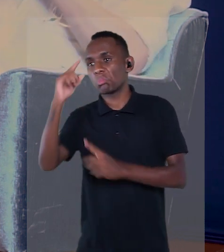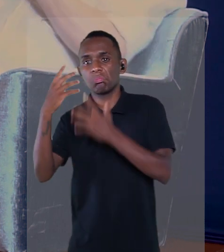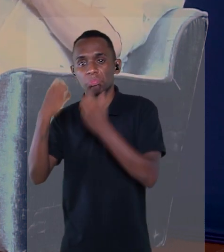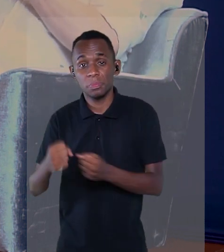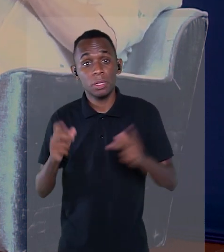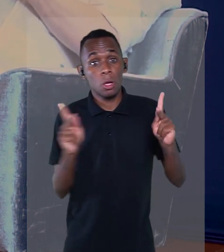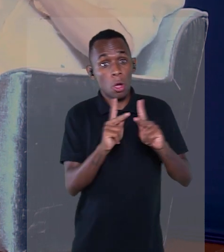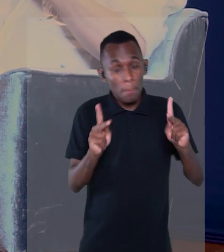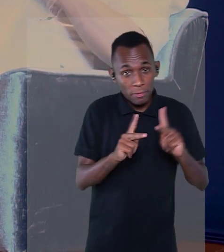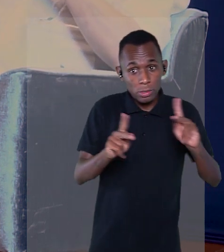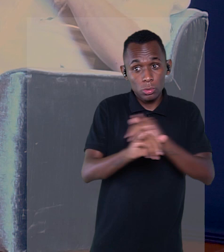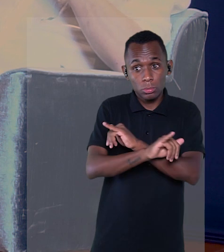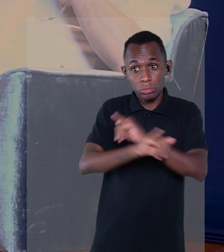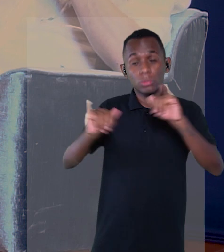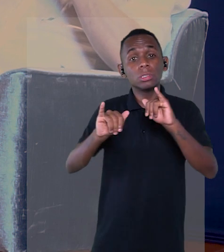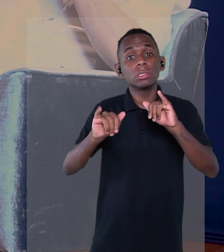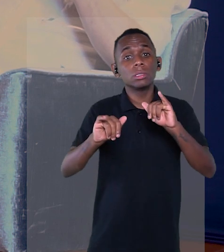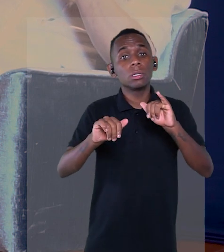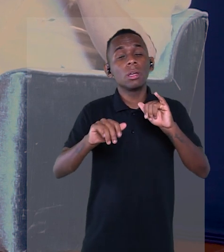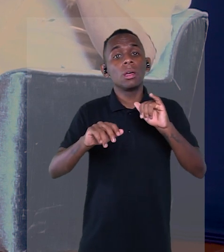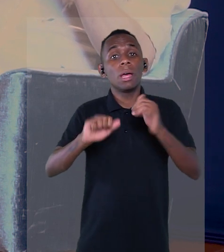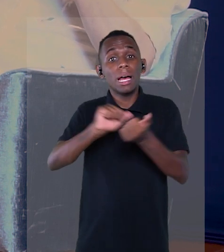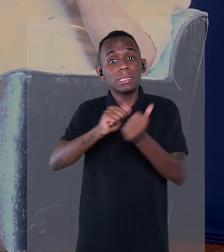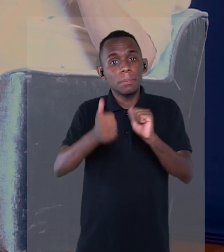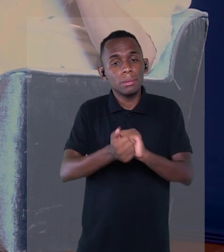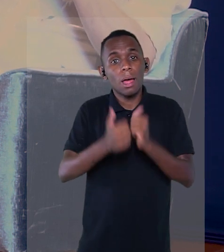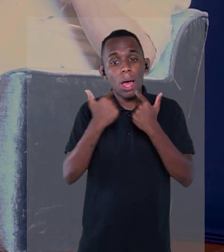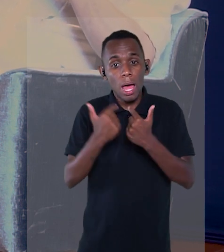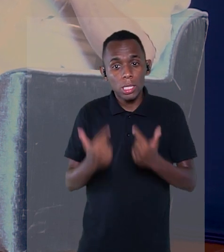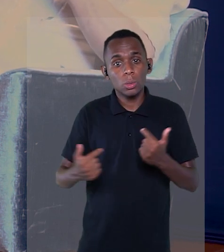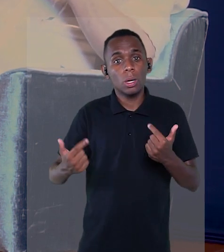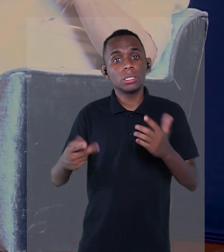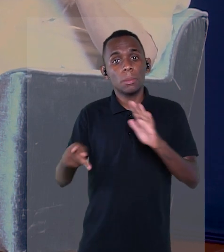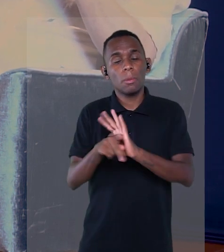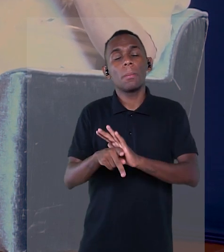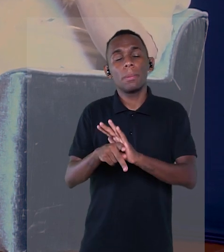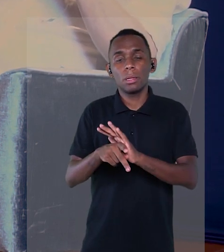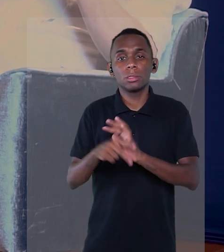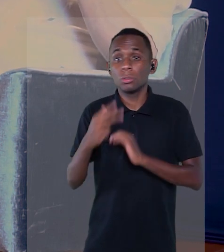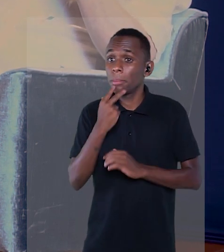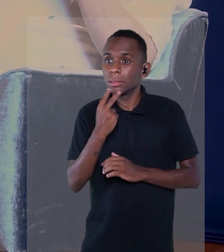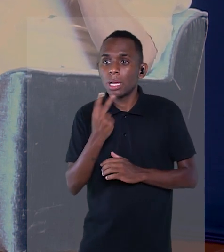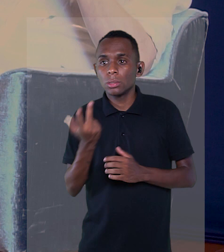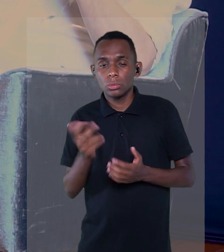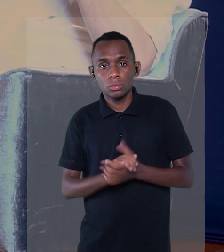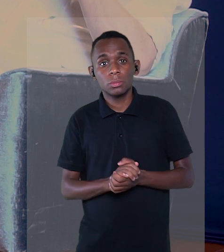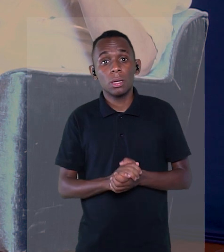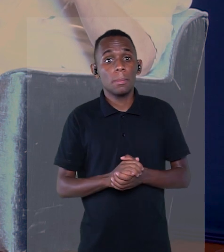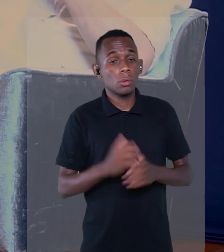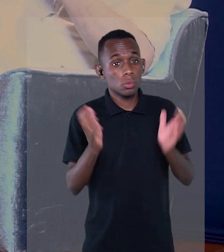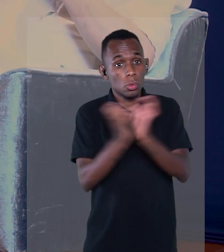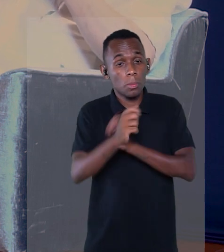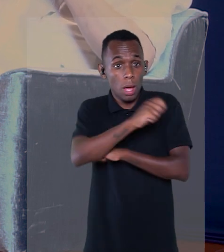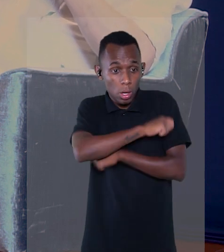Uma professora que anunciou que ia reescrever Machado para os estudantes, enfim, conseguirem